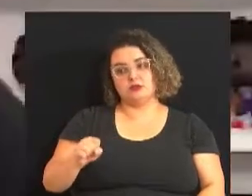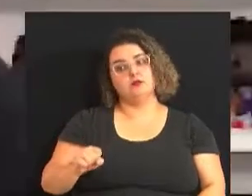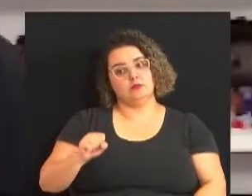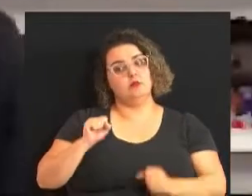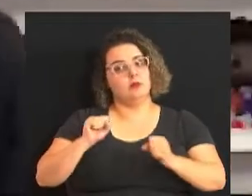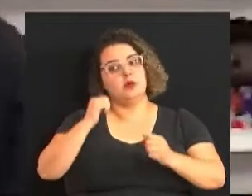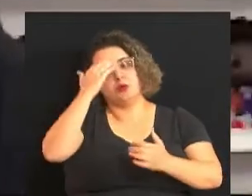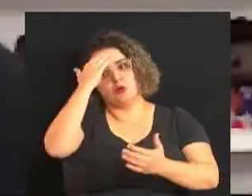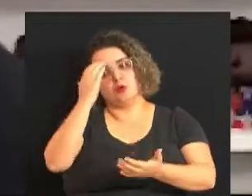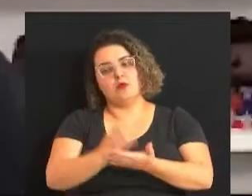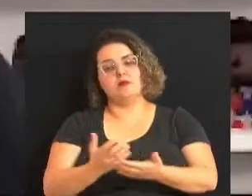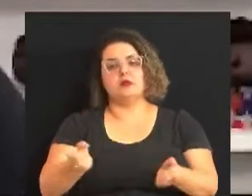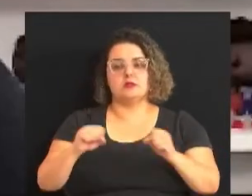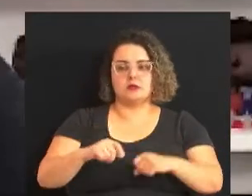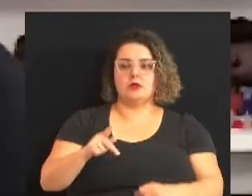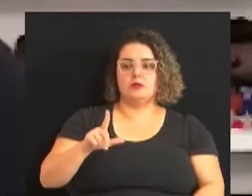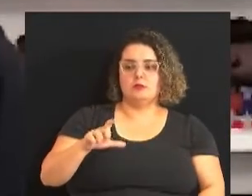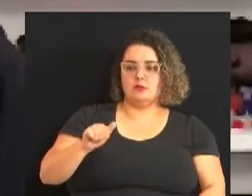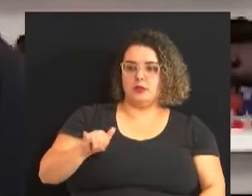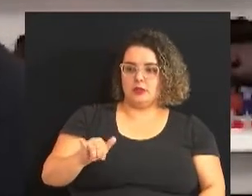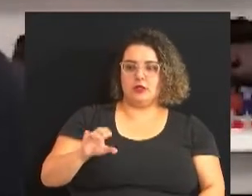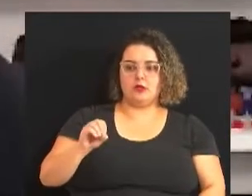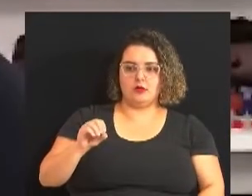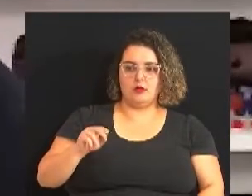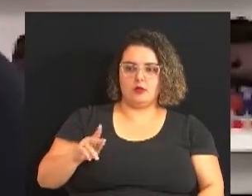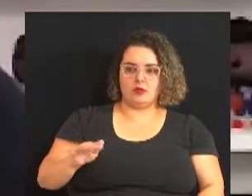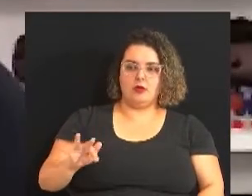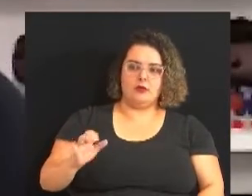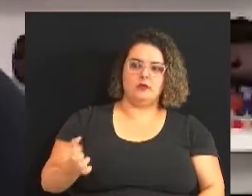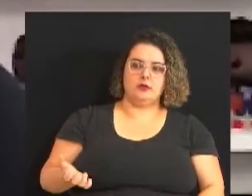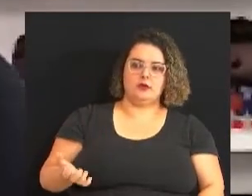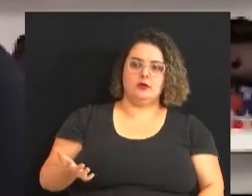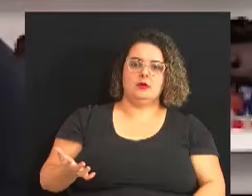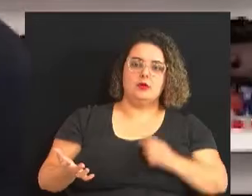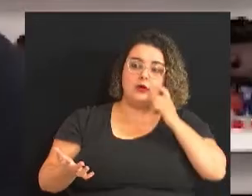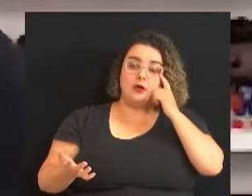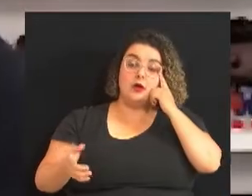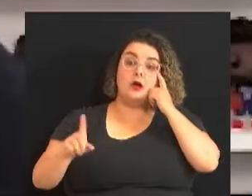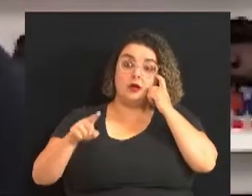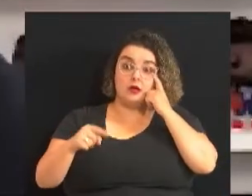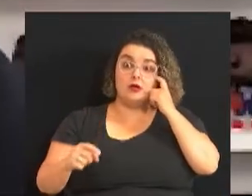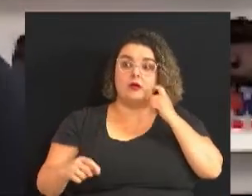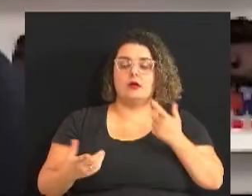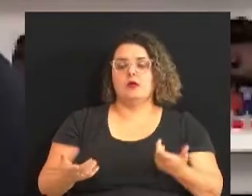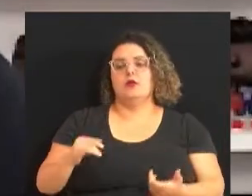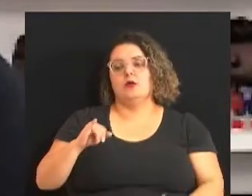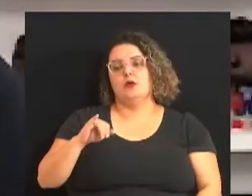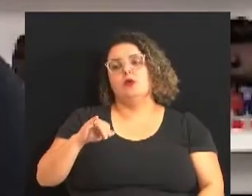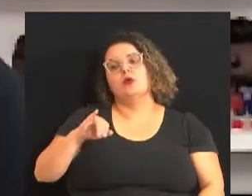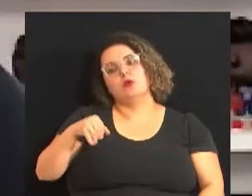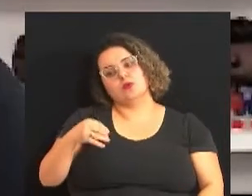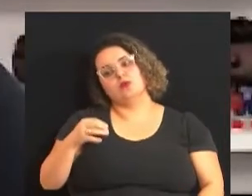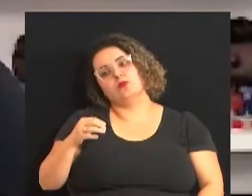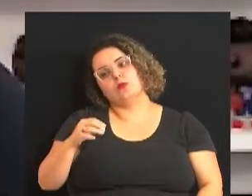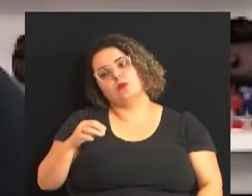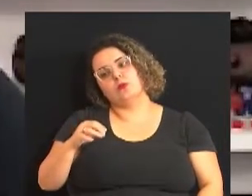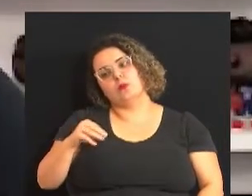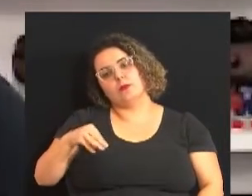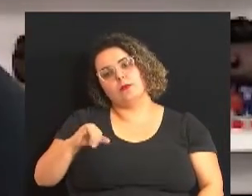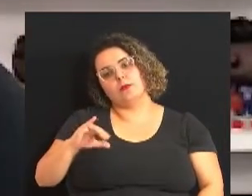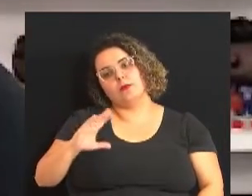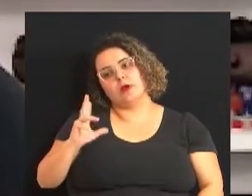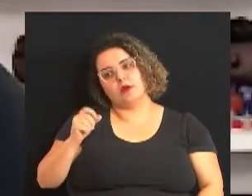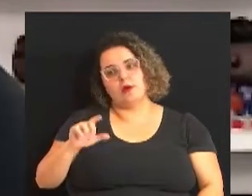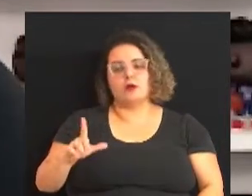que playoff para um time que tem o LeBron James é obrigação. Agora dá para sonhar, e com a camisa que tem pesada, né, Gabriel? Sim. Tem que sonhar sempre com o